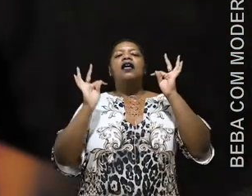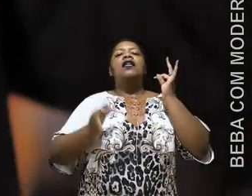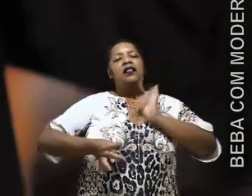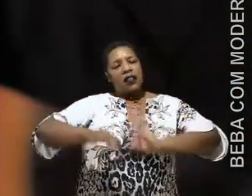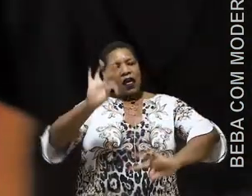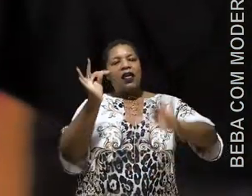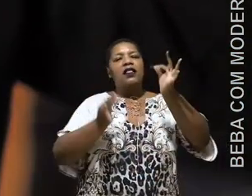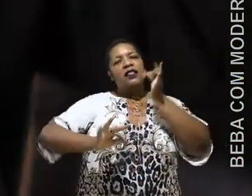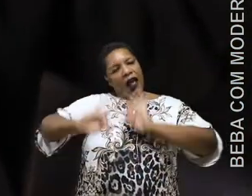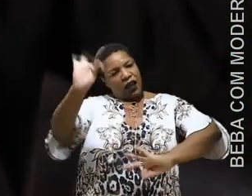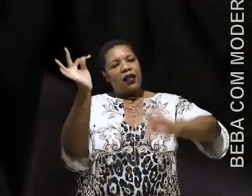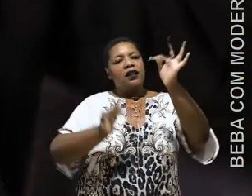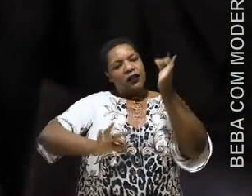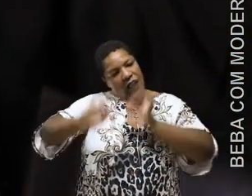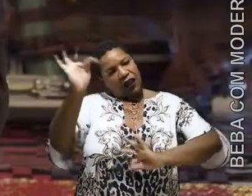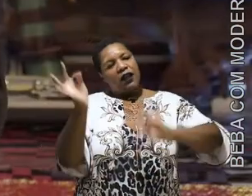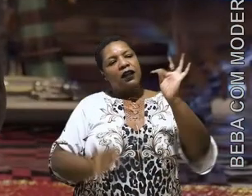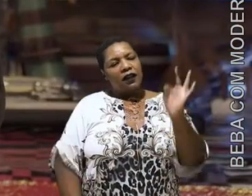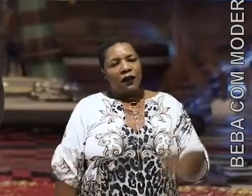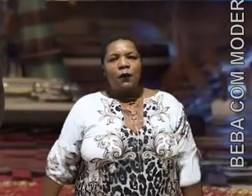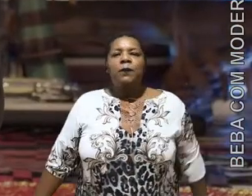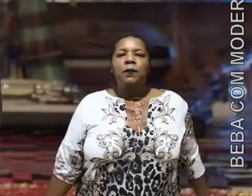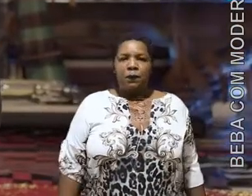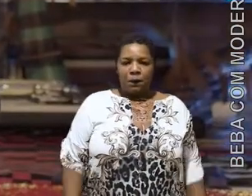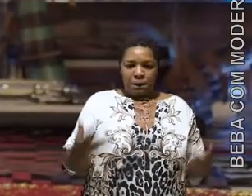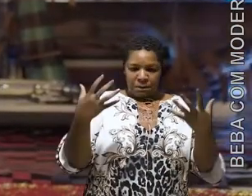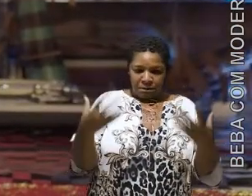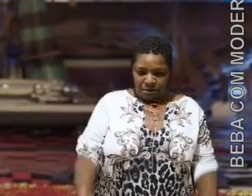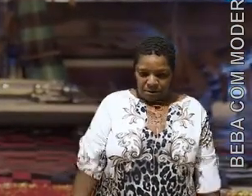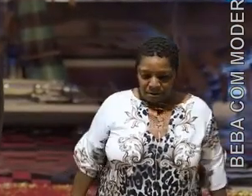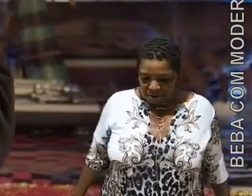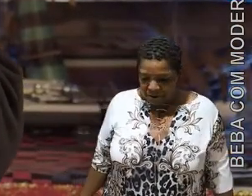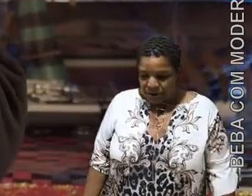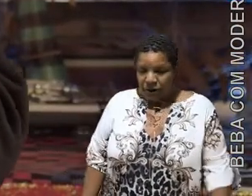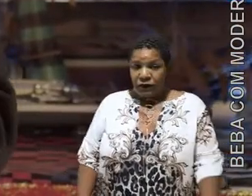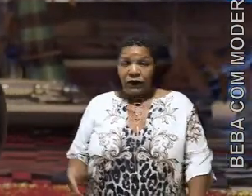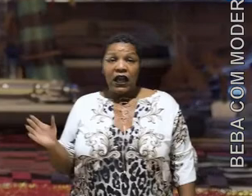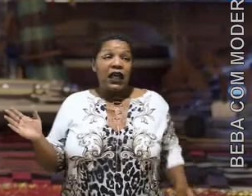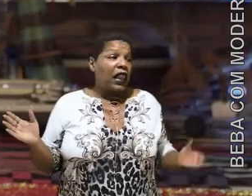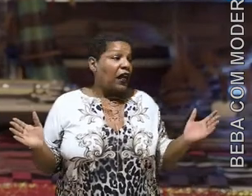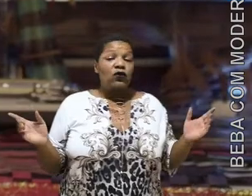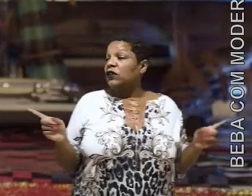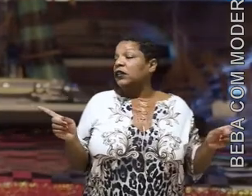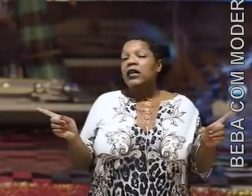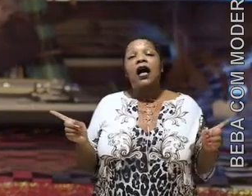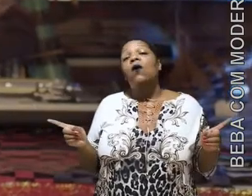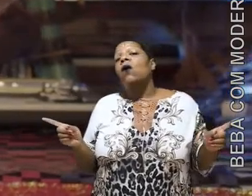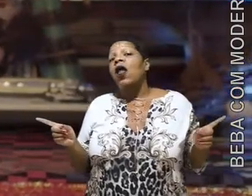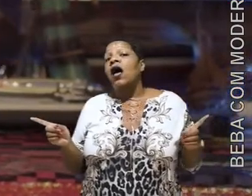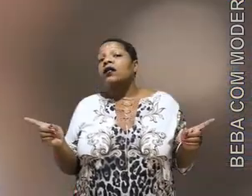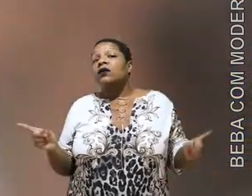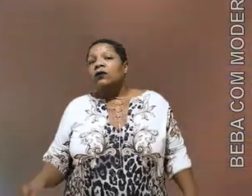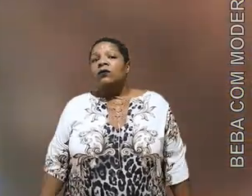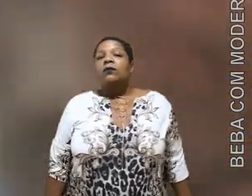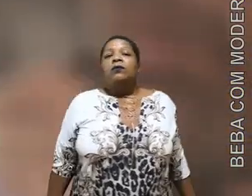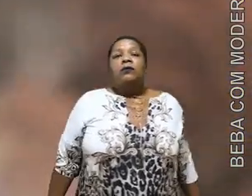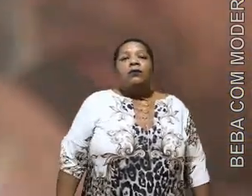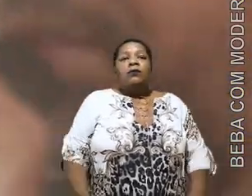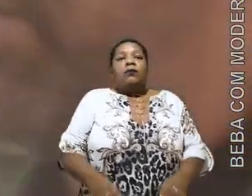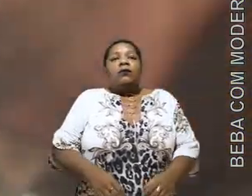e frete bora bora bora bora destilado você tá